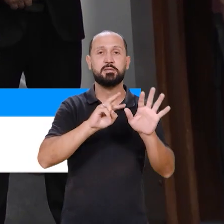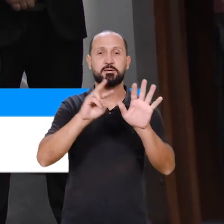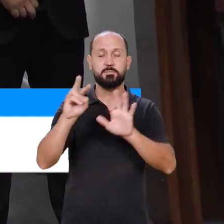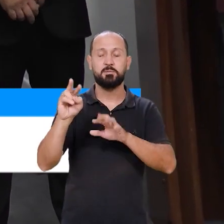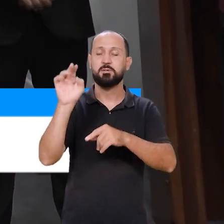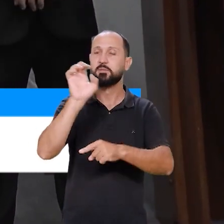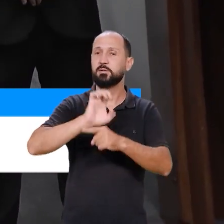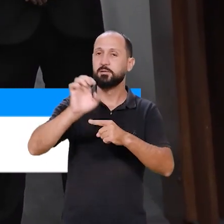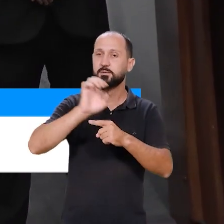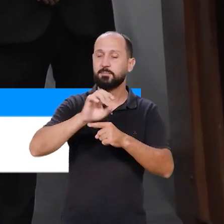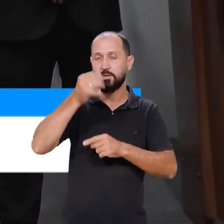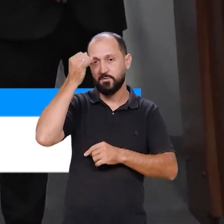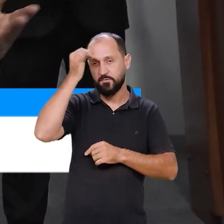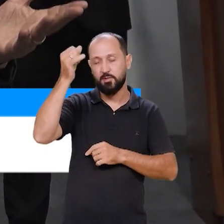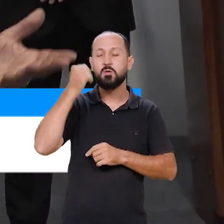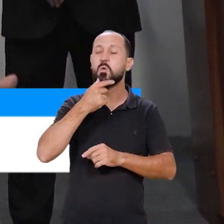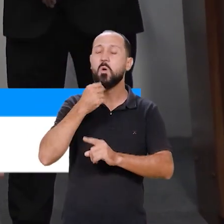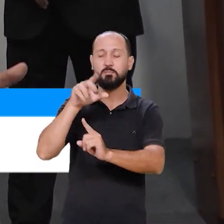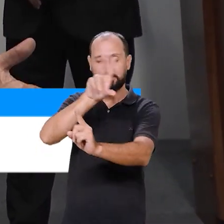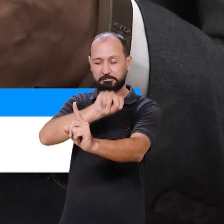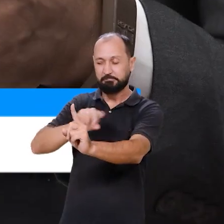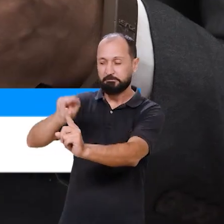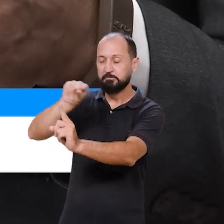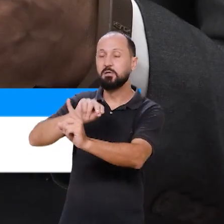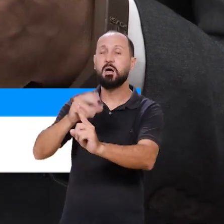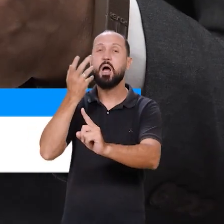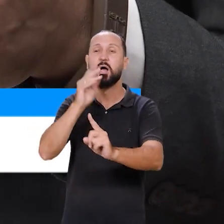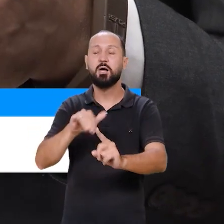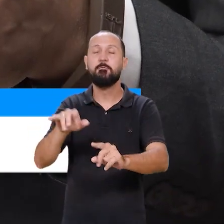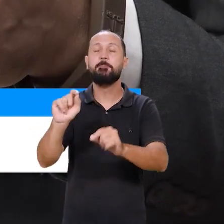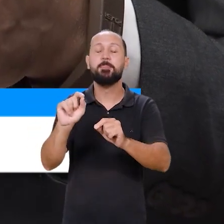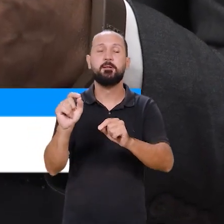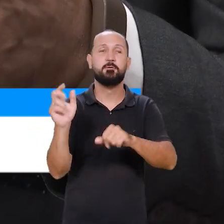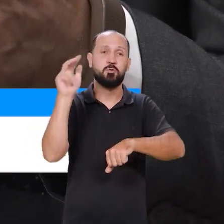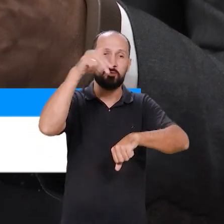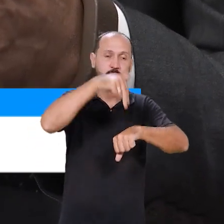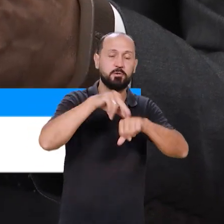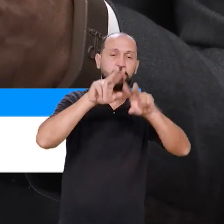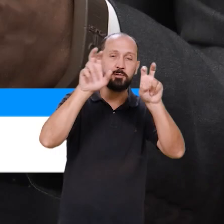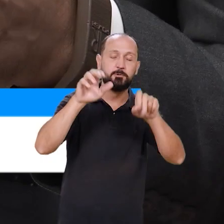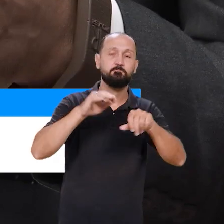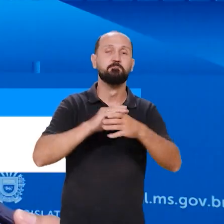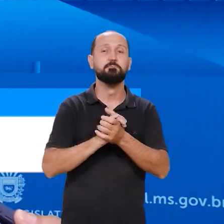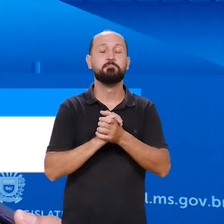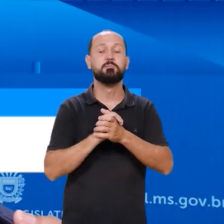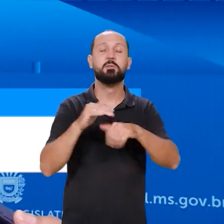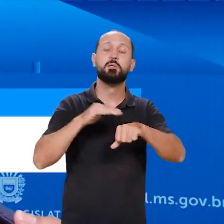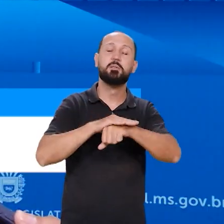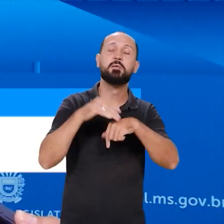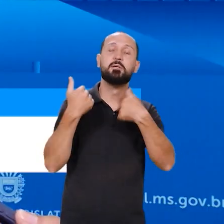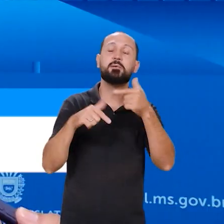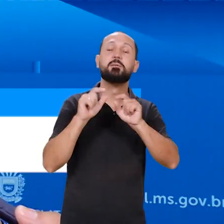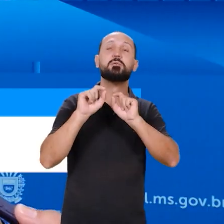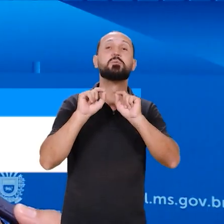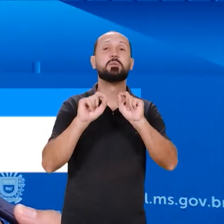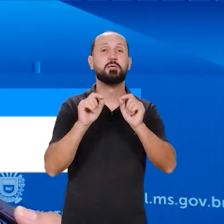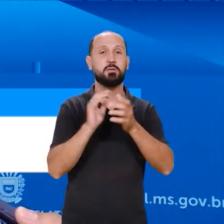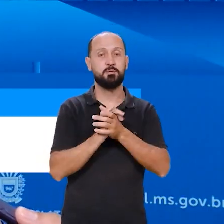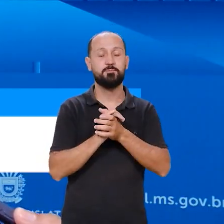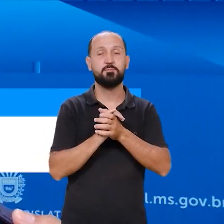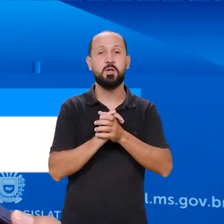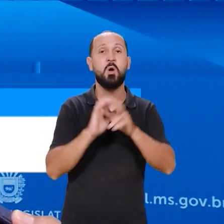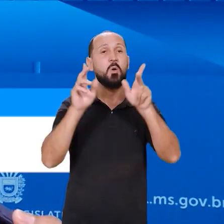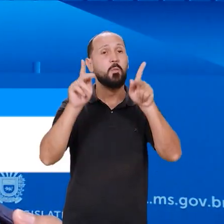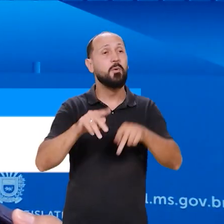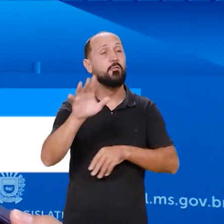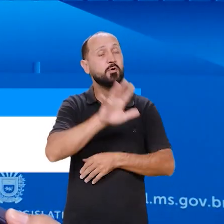instituiu a Semana Estadual de Combate à Pedofilia, levou o tema à tribuna da Casa de Leis. Estamos trabalhando na perspectiva